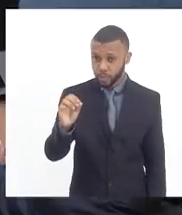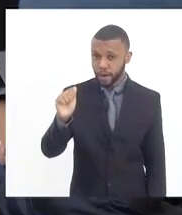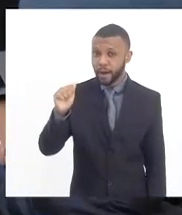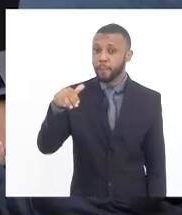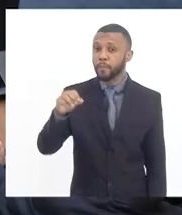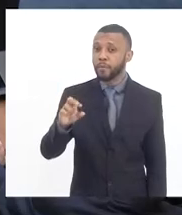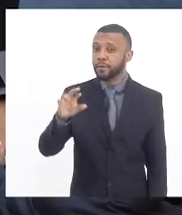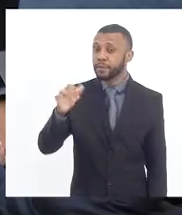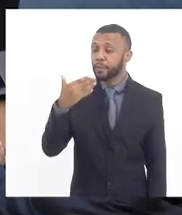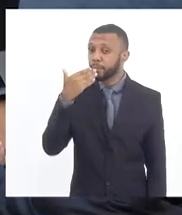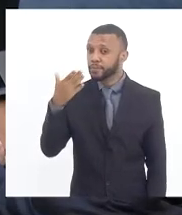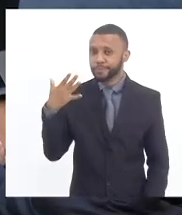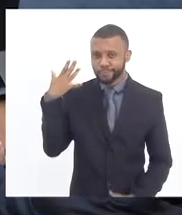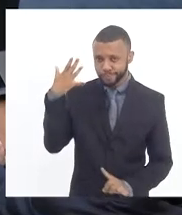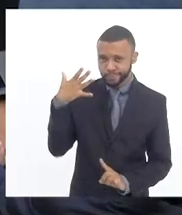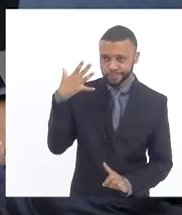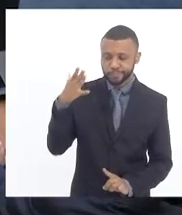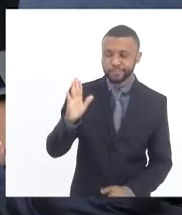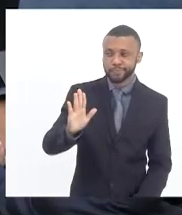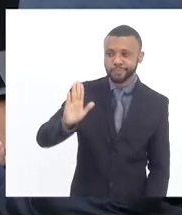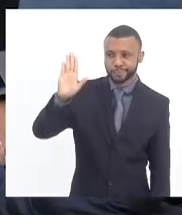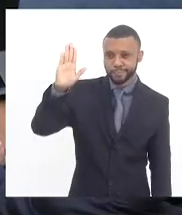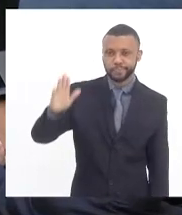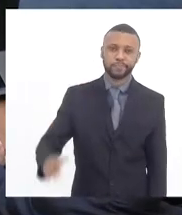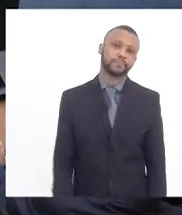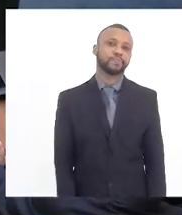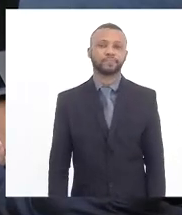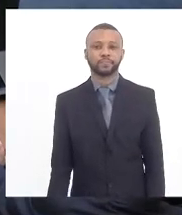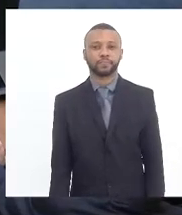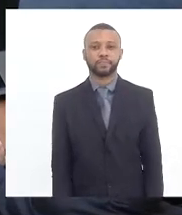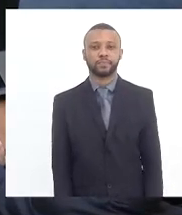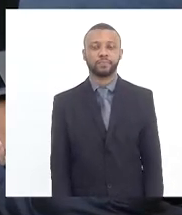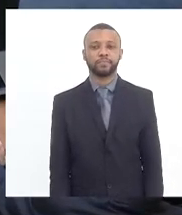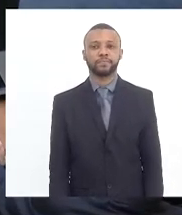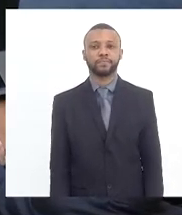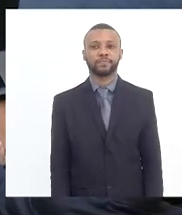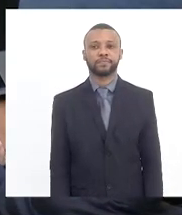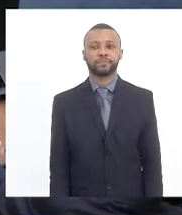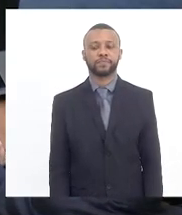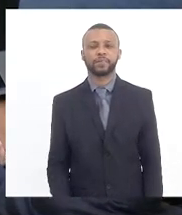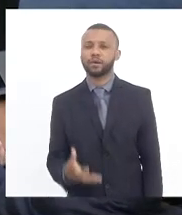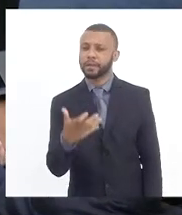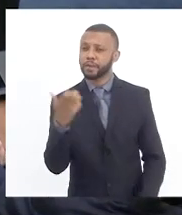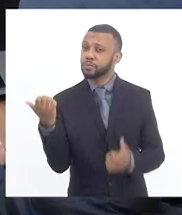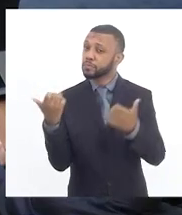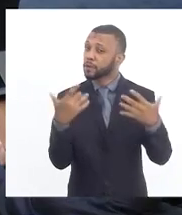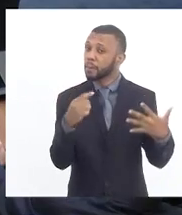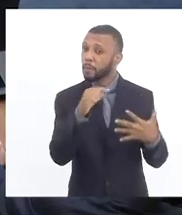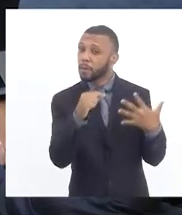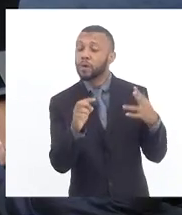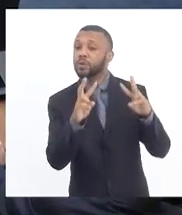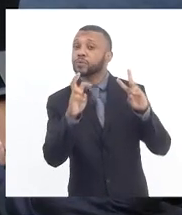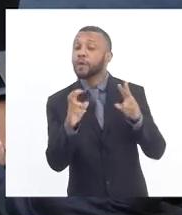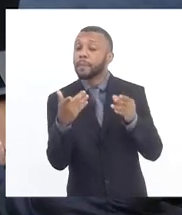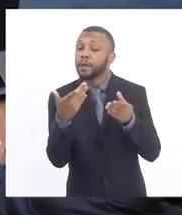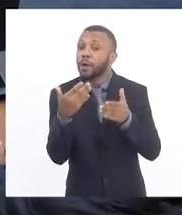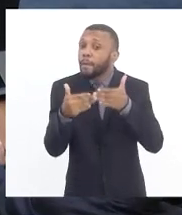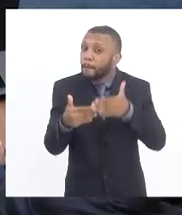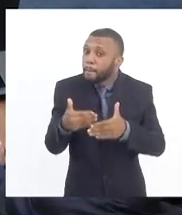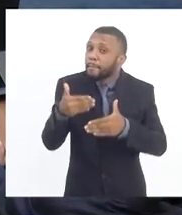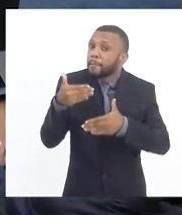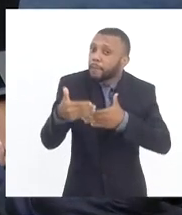deixa eu ver tudo pela ordem surpreendente é só para também deixar aqui os pingos nos is No que diz respeito ao transmitir